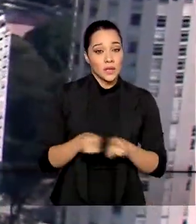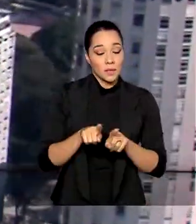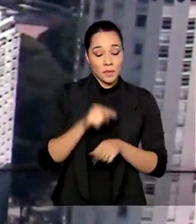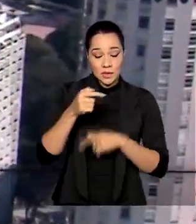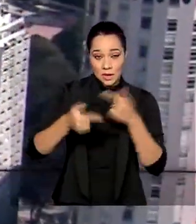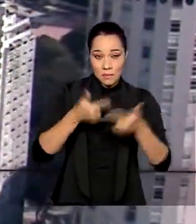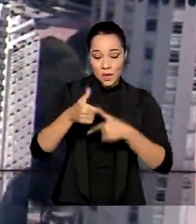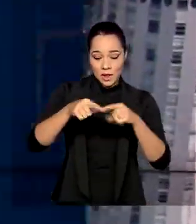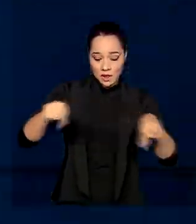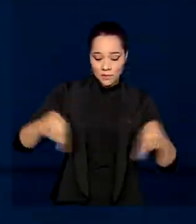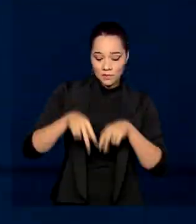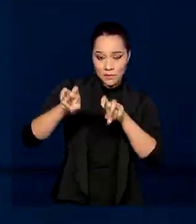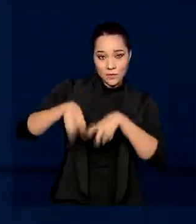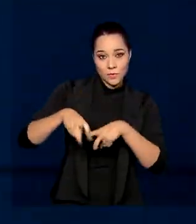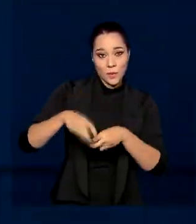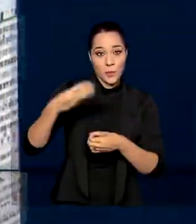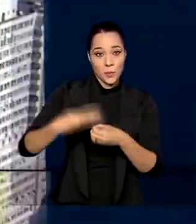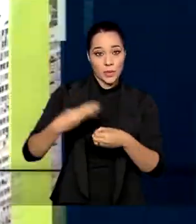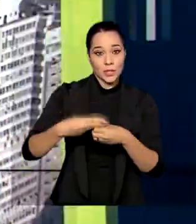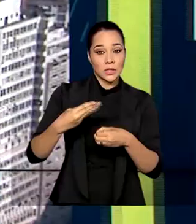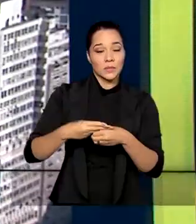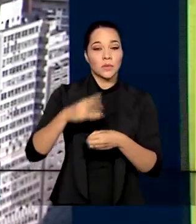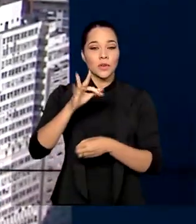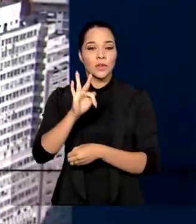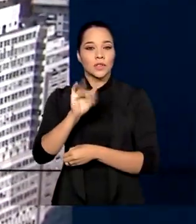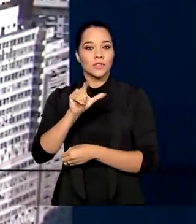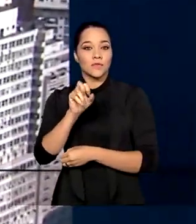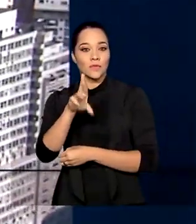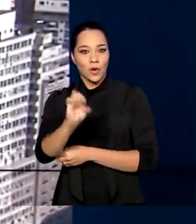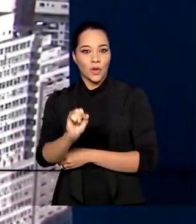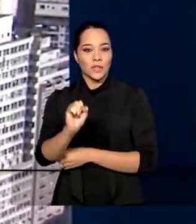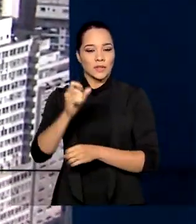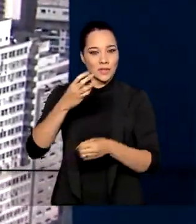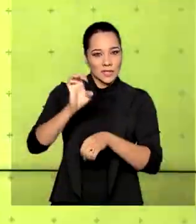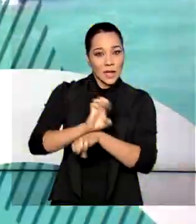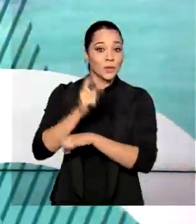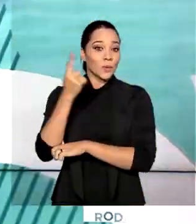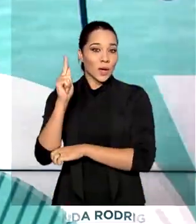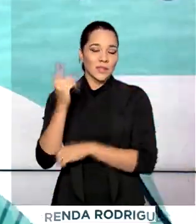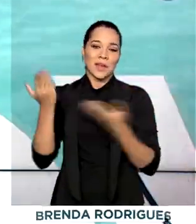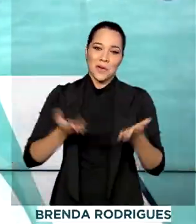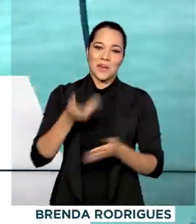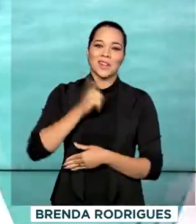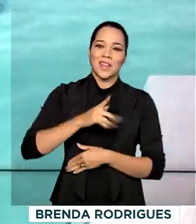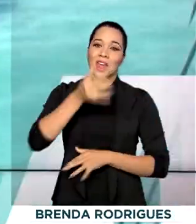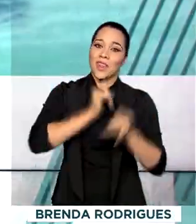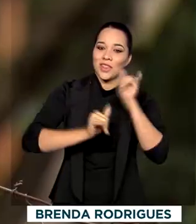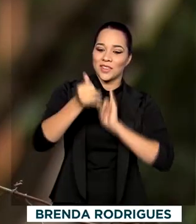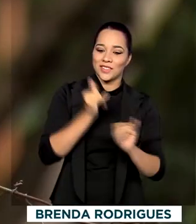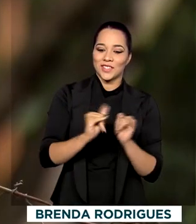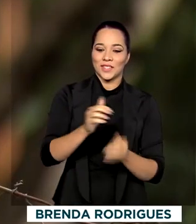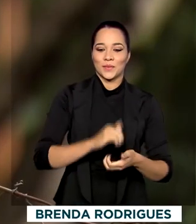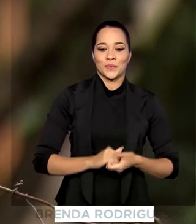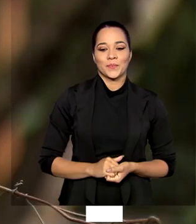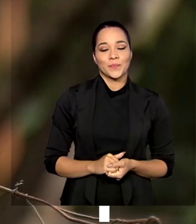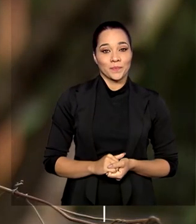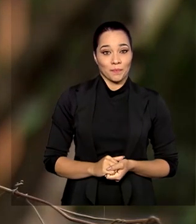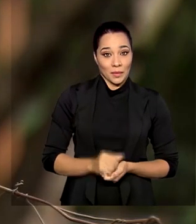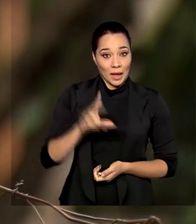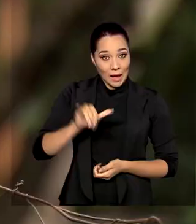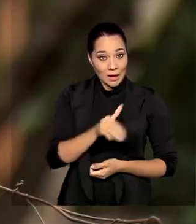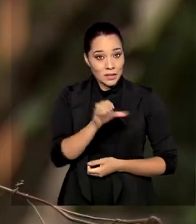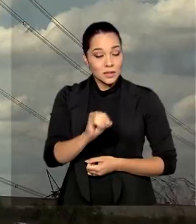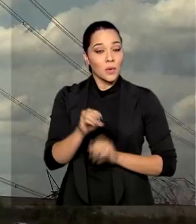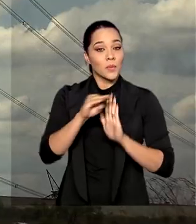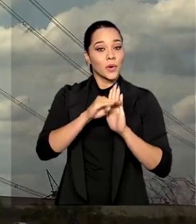assentamentos no município de Flores, em Goiás, agora passaram a ter acesso à energia elétrica. A ação faz